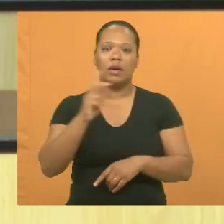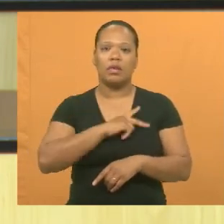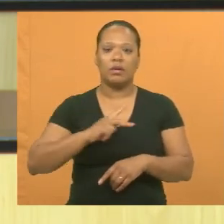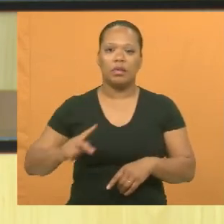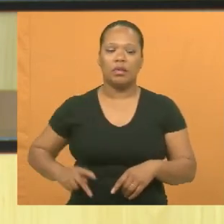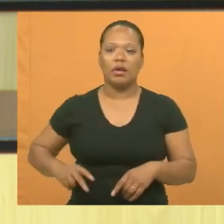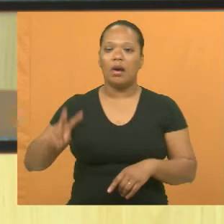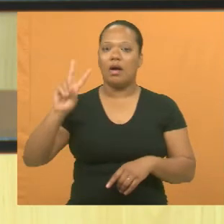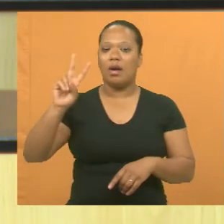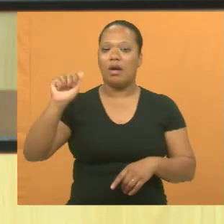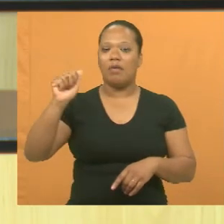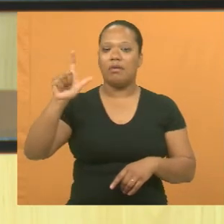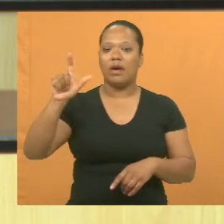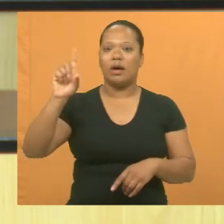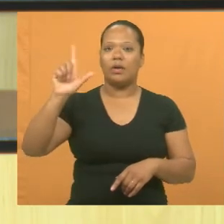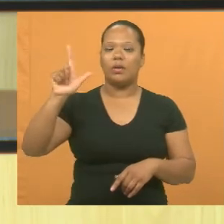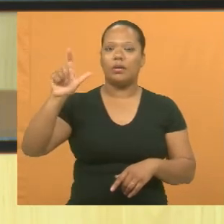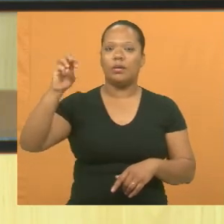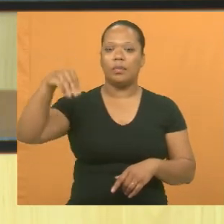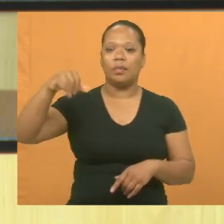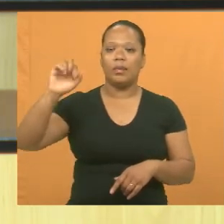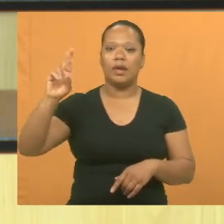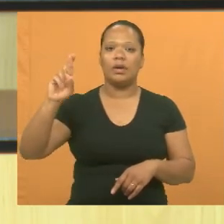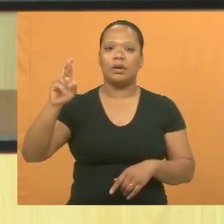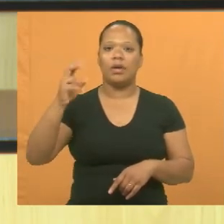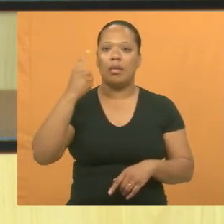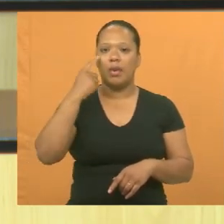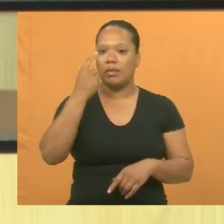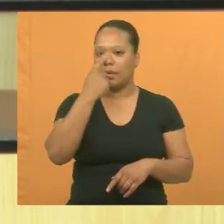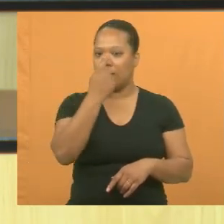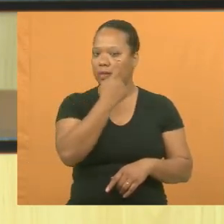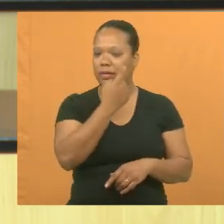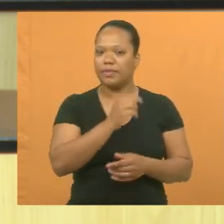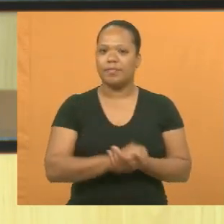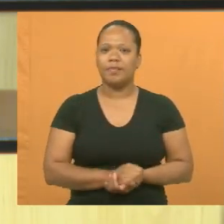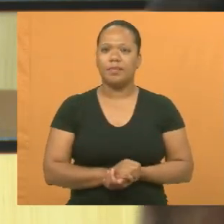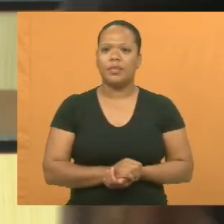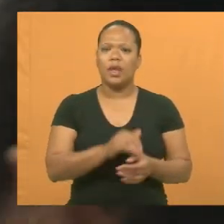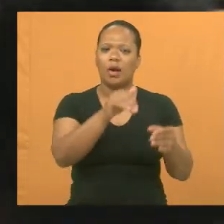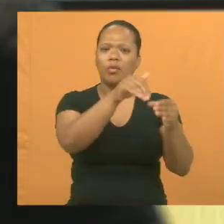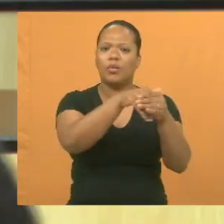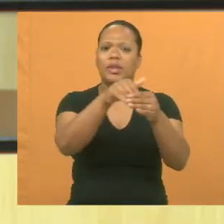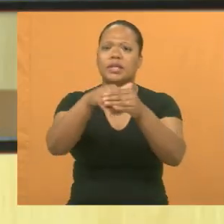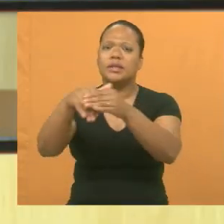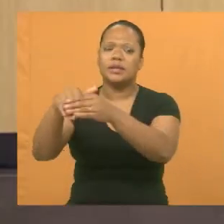vereador Valmir, do Parque Meia Lua. Senhorita presidente, foi solicitada votação.